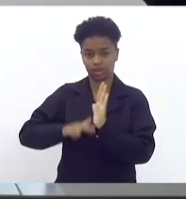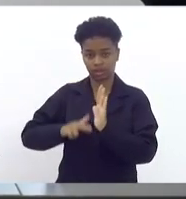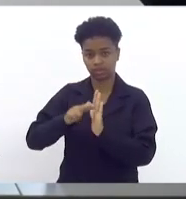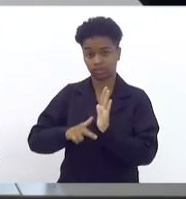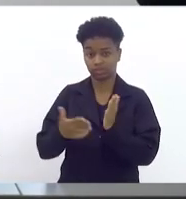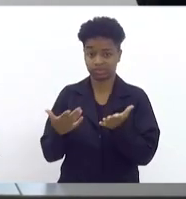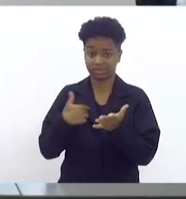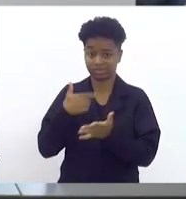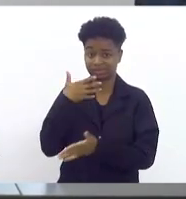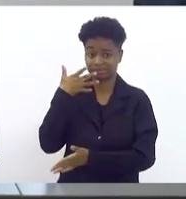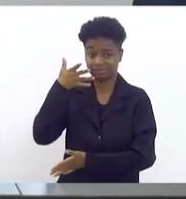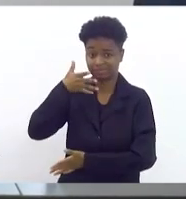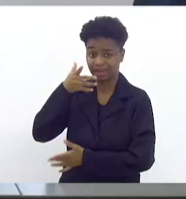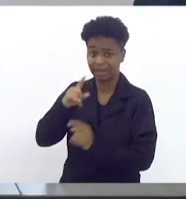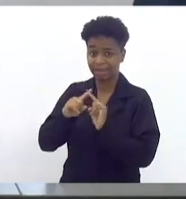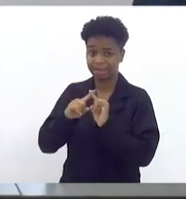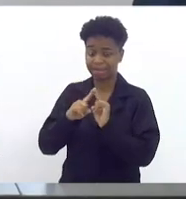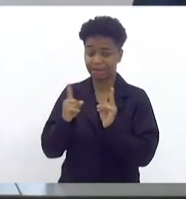isso, mas...